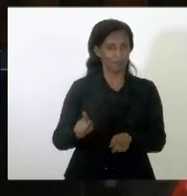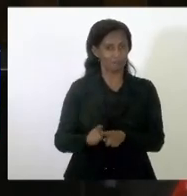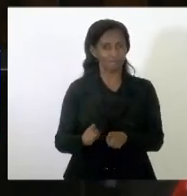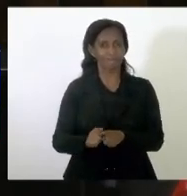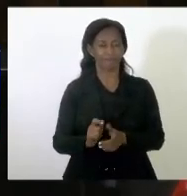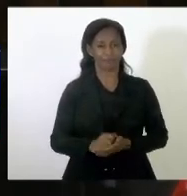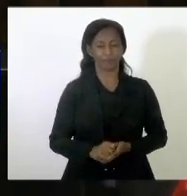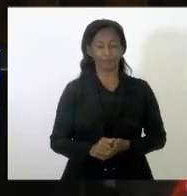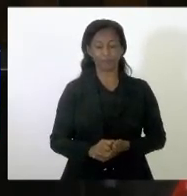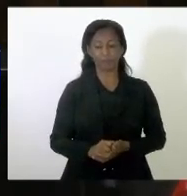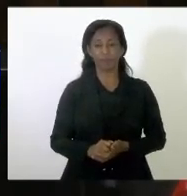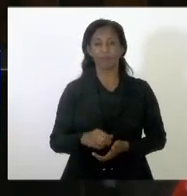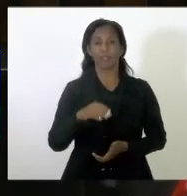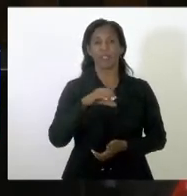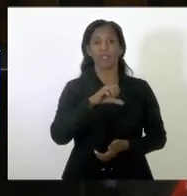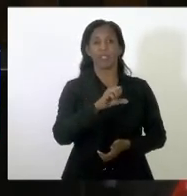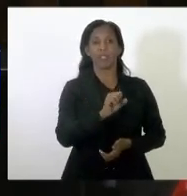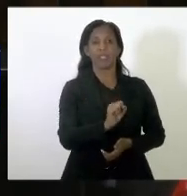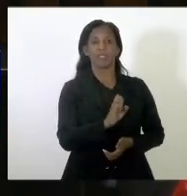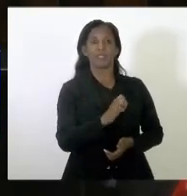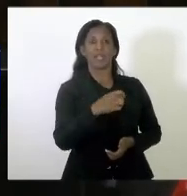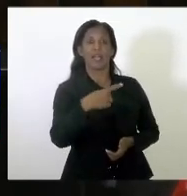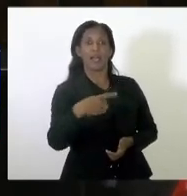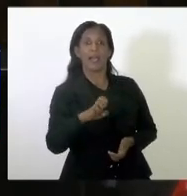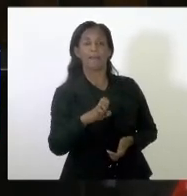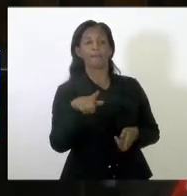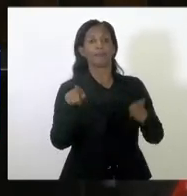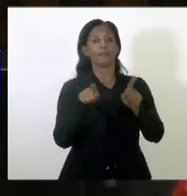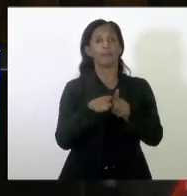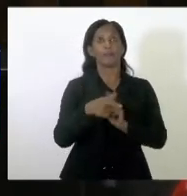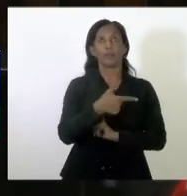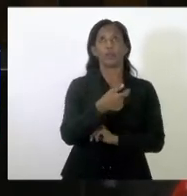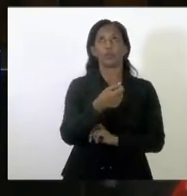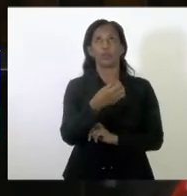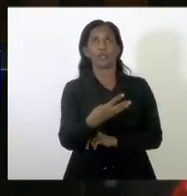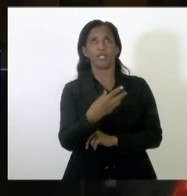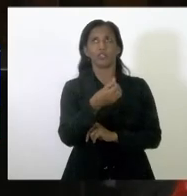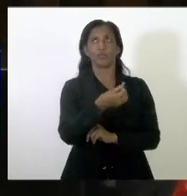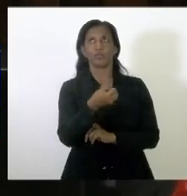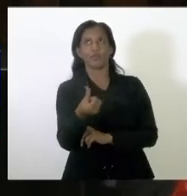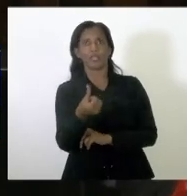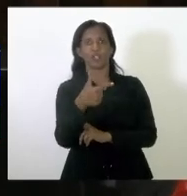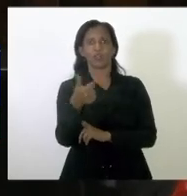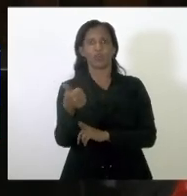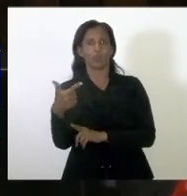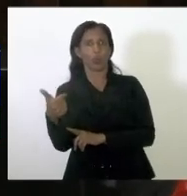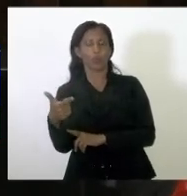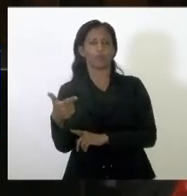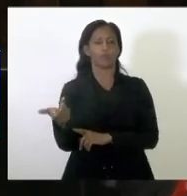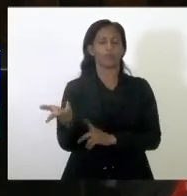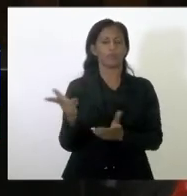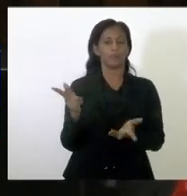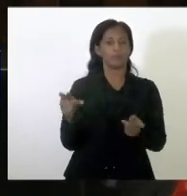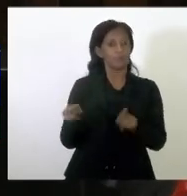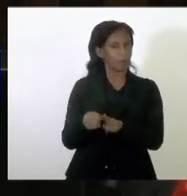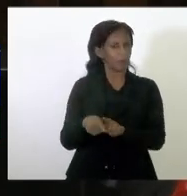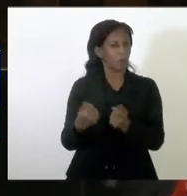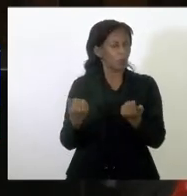No caso, por exemplo, da SEAP, concursos de 2003, 2006 e 2012. Muitas legislaturas aqui nessa